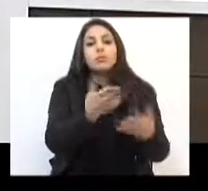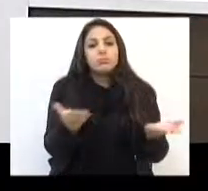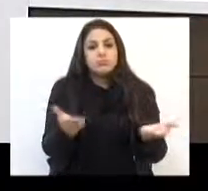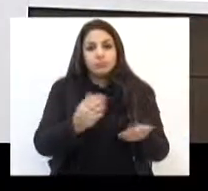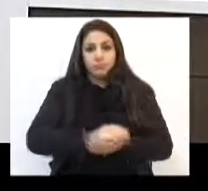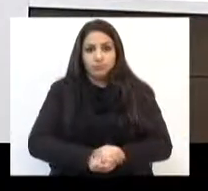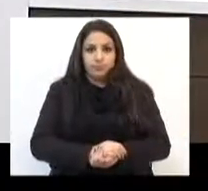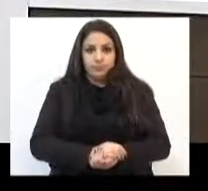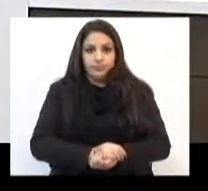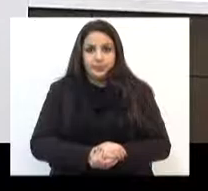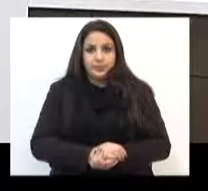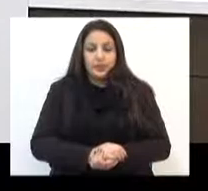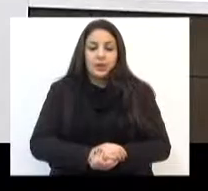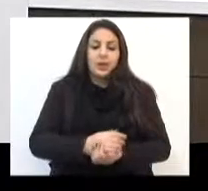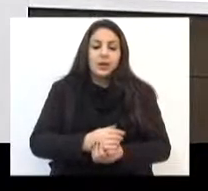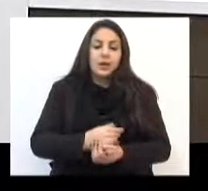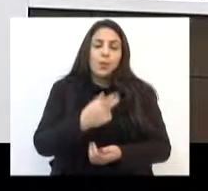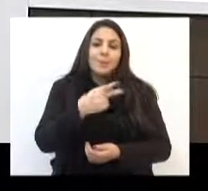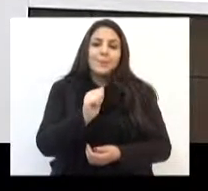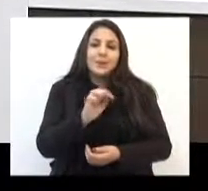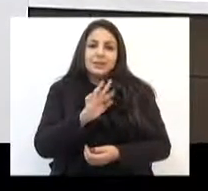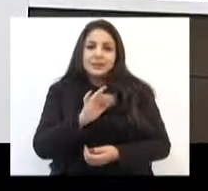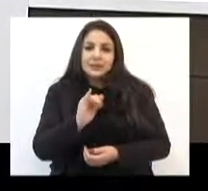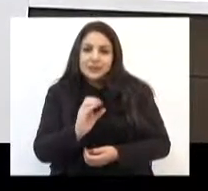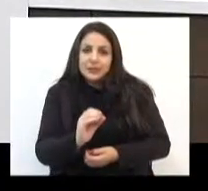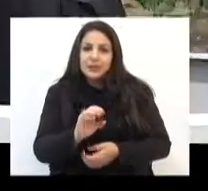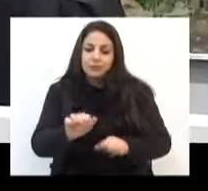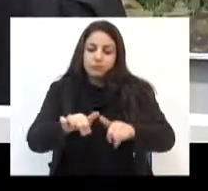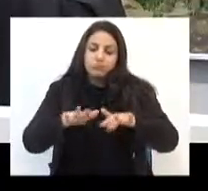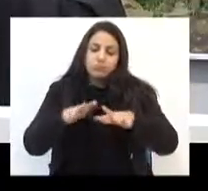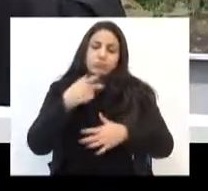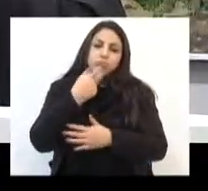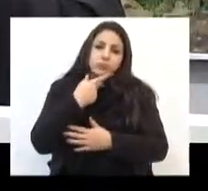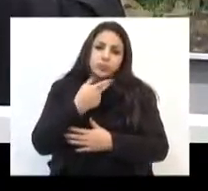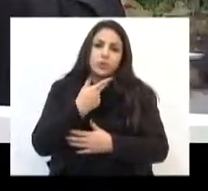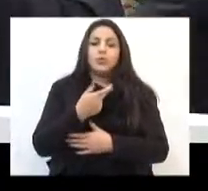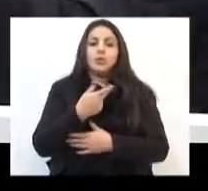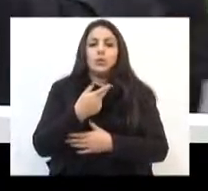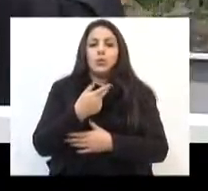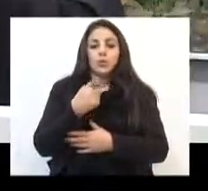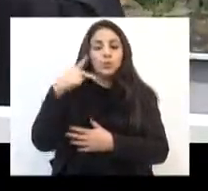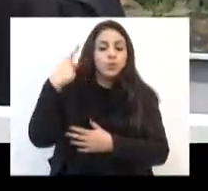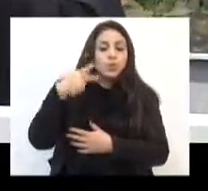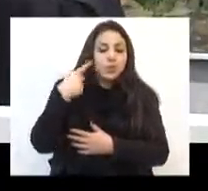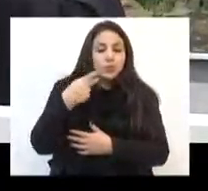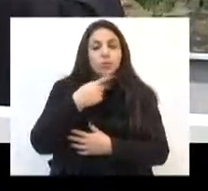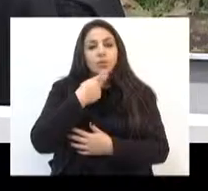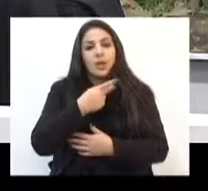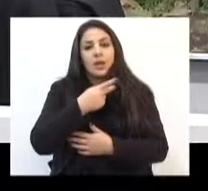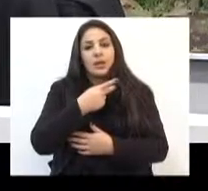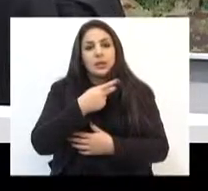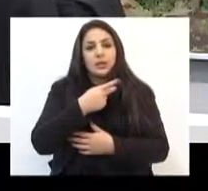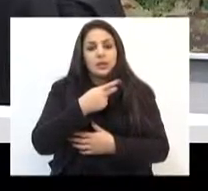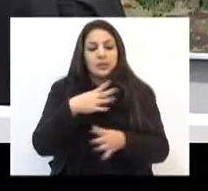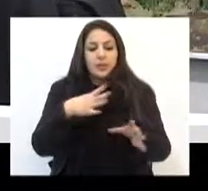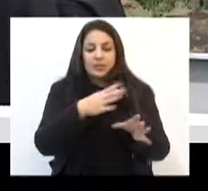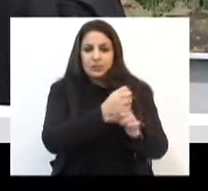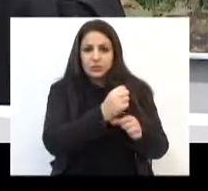bastante também, muito mosquito, mas principalmente o mau cheiro. Então a gente vem há bastante tempo já